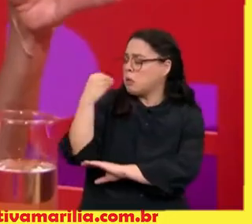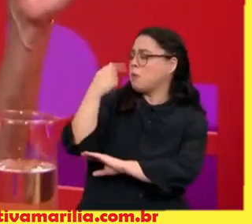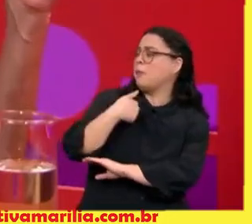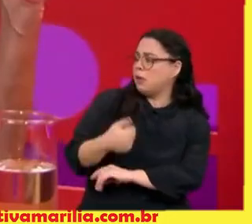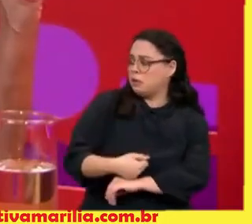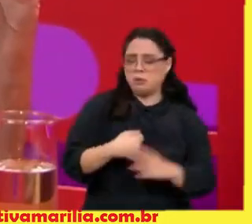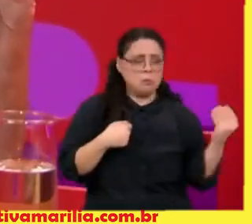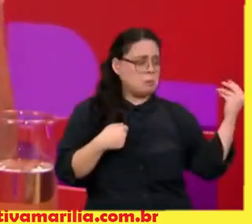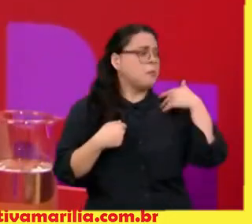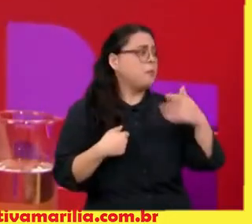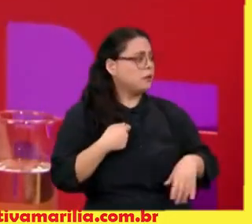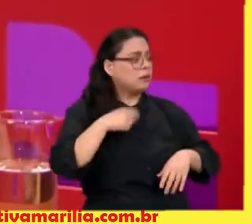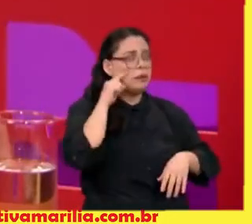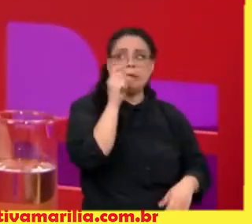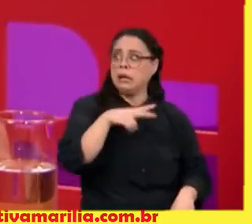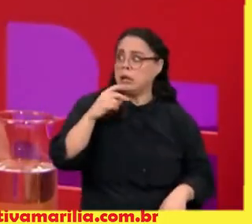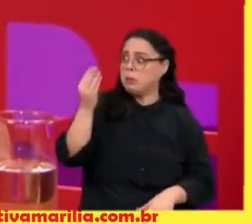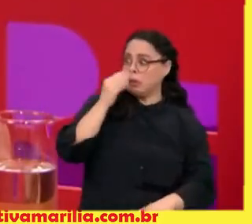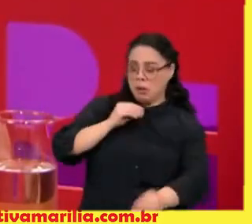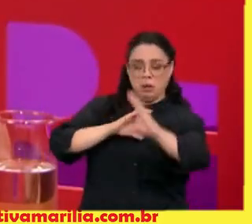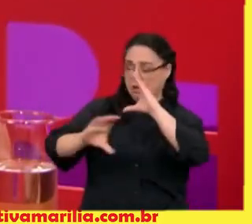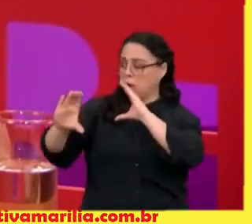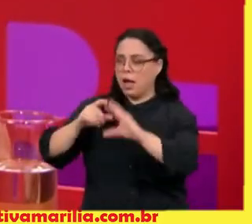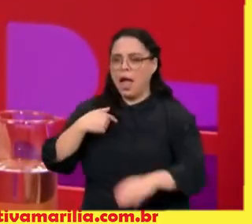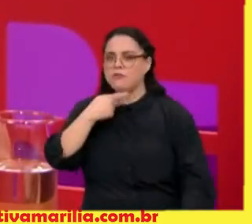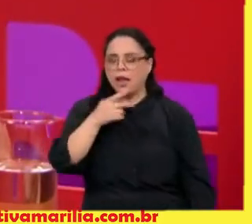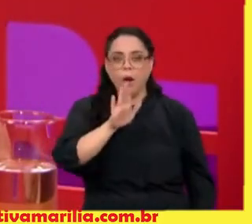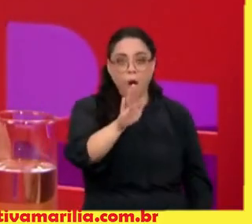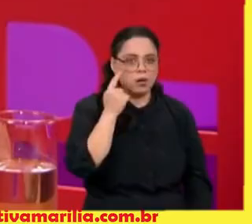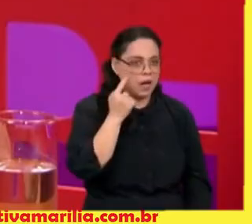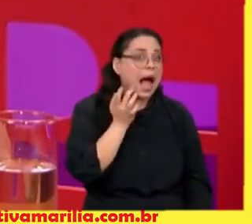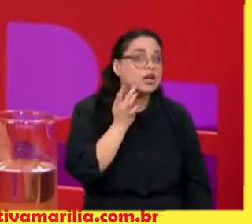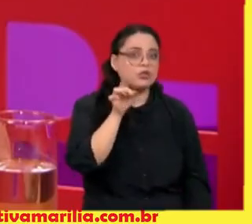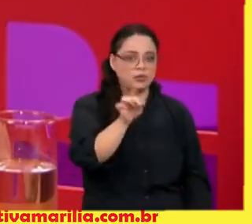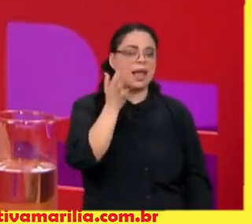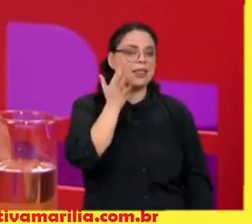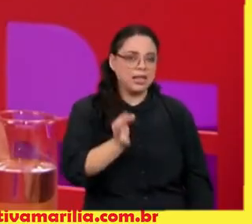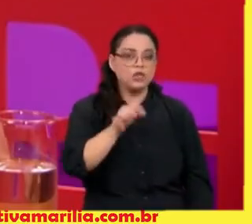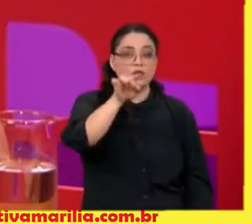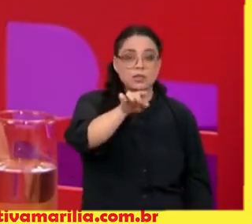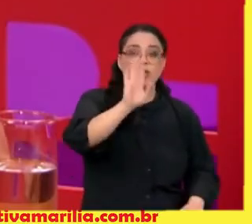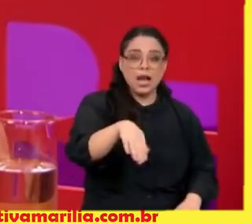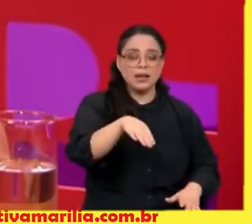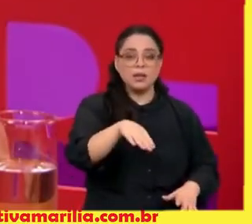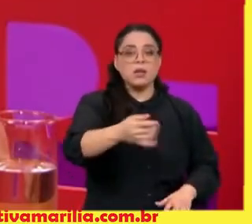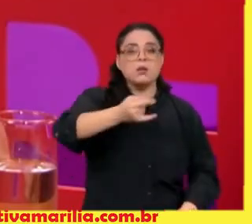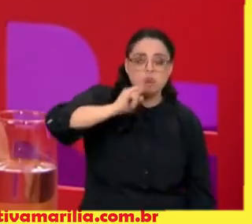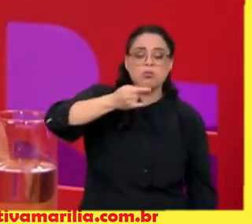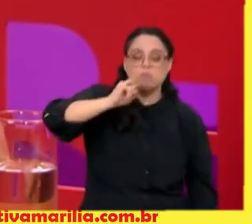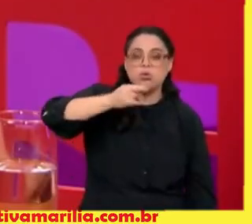acontecer? Aí eu falei para ele, eu acho que eu entendo. Você bebeu tanto que as suas ideias desencaixaram da sua